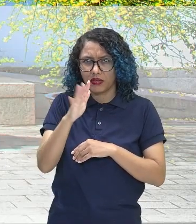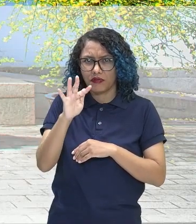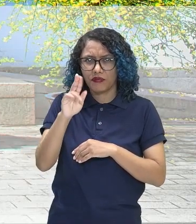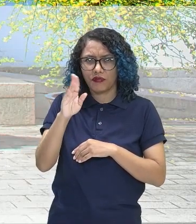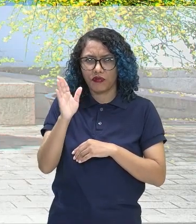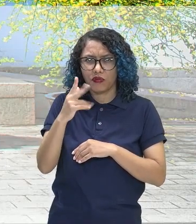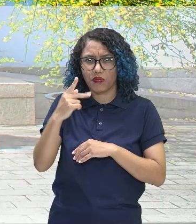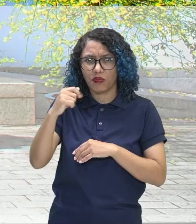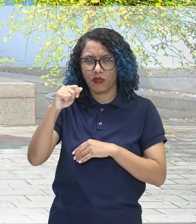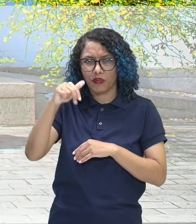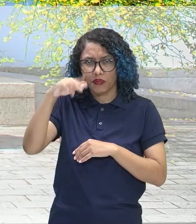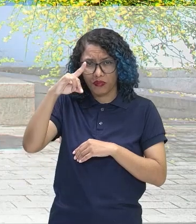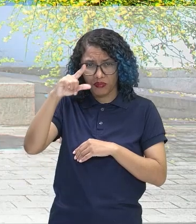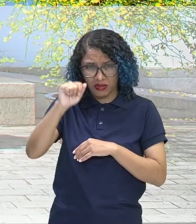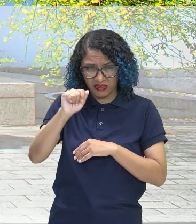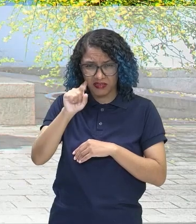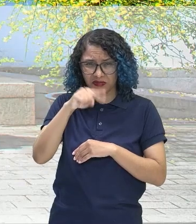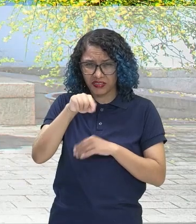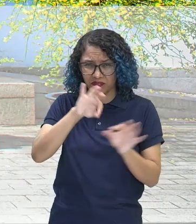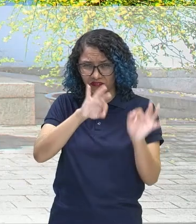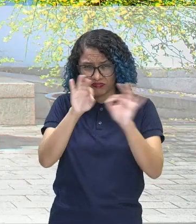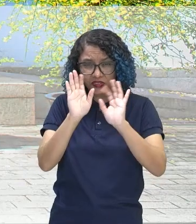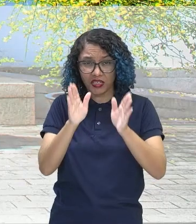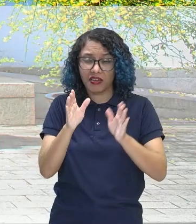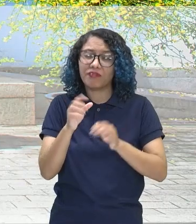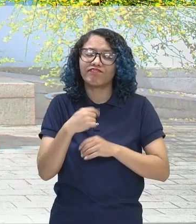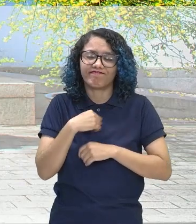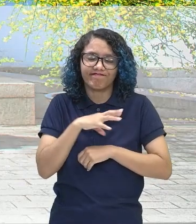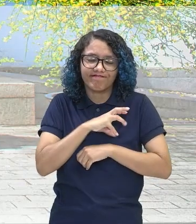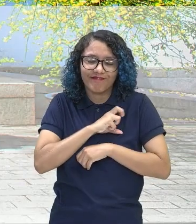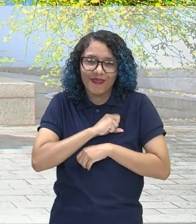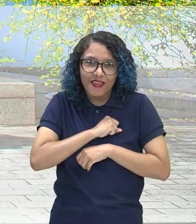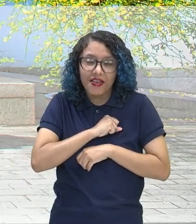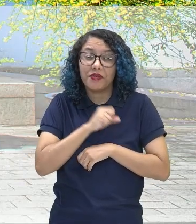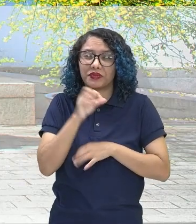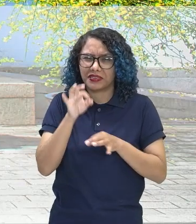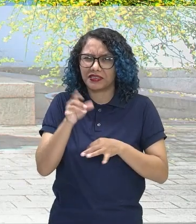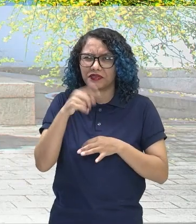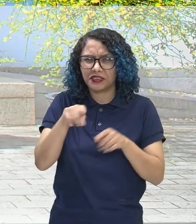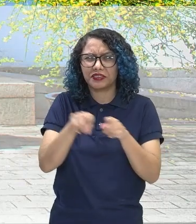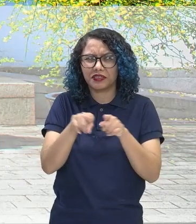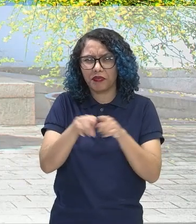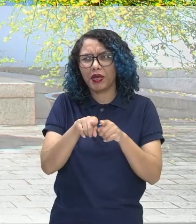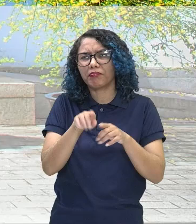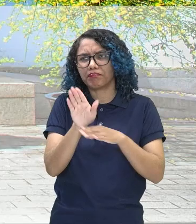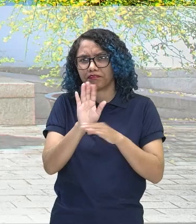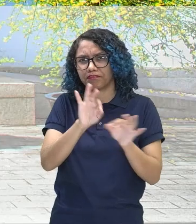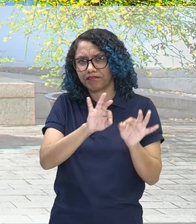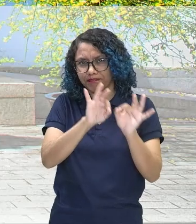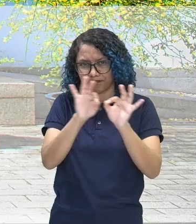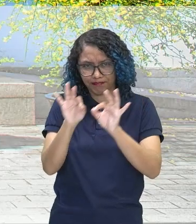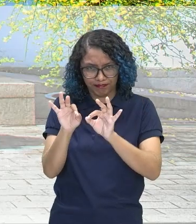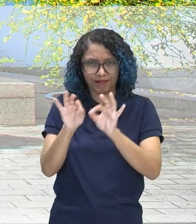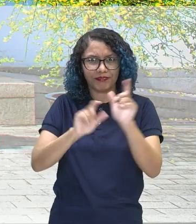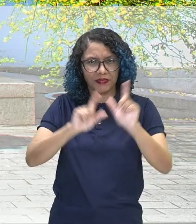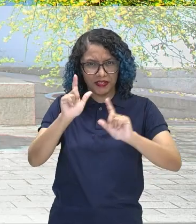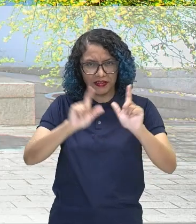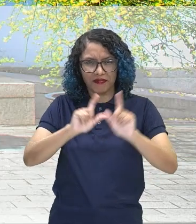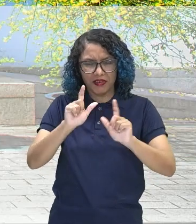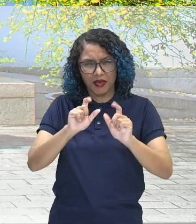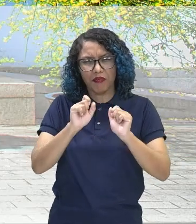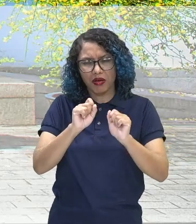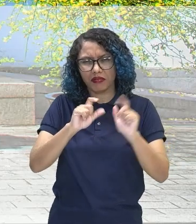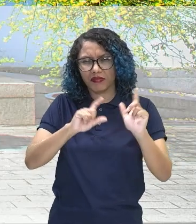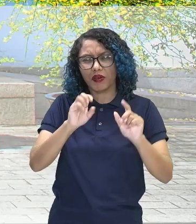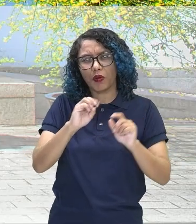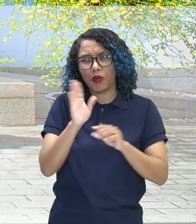que sim, eu amo essa animação e eu tenho certeza que vocês já viram aí nas telinhas, seja no